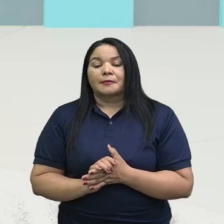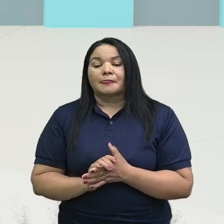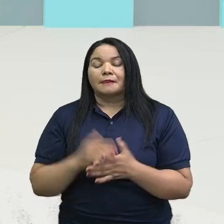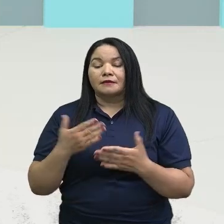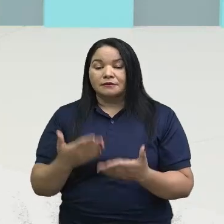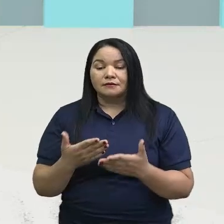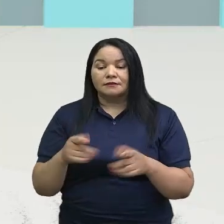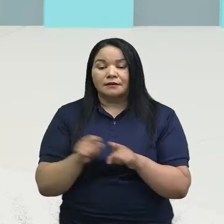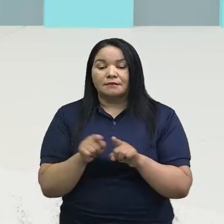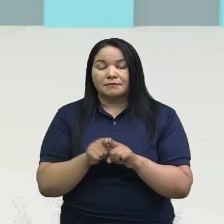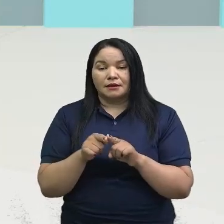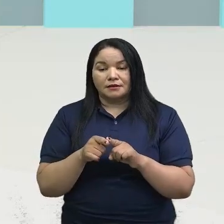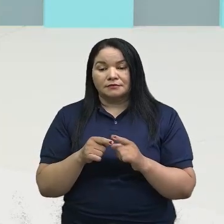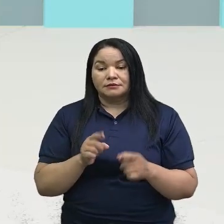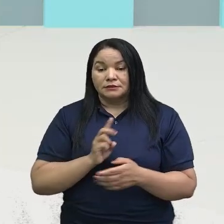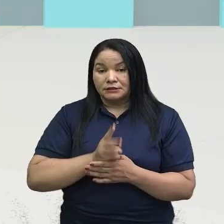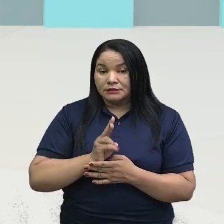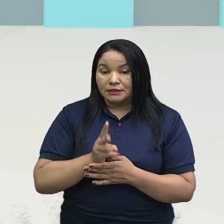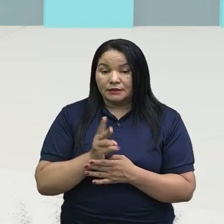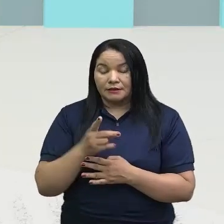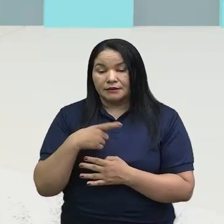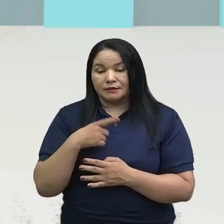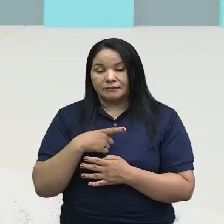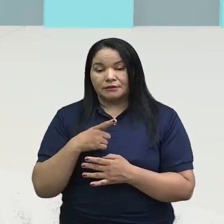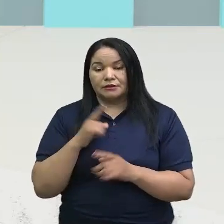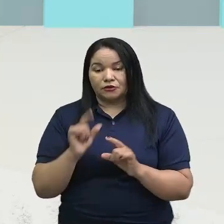são frequentemente